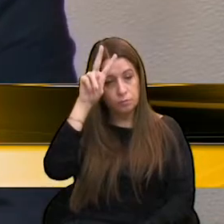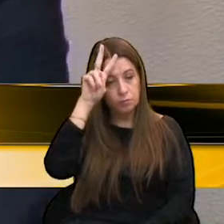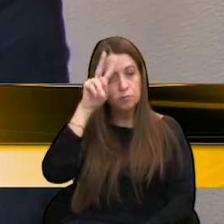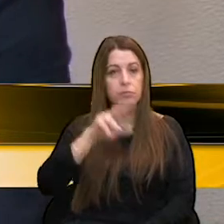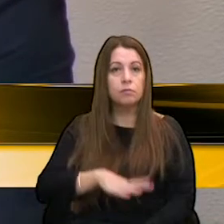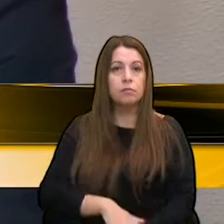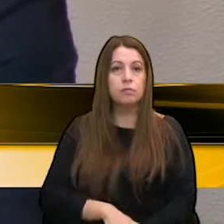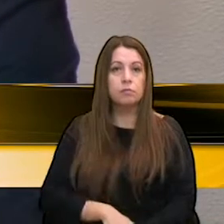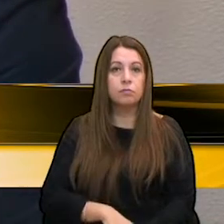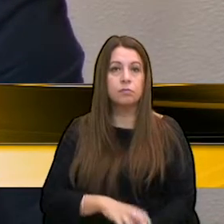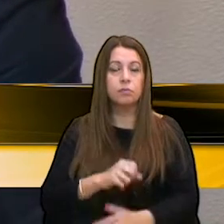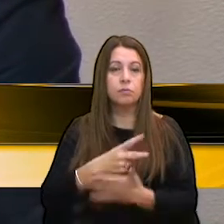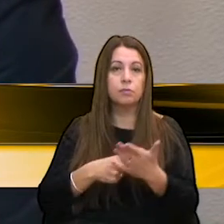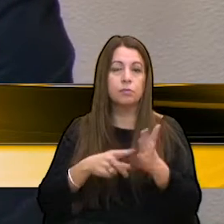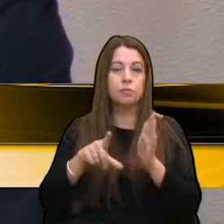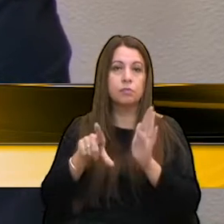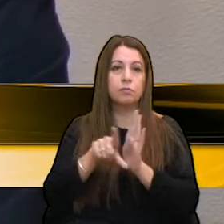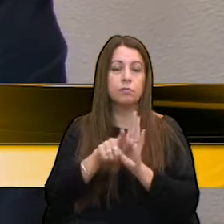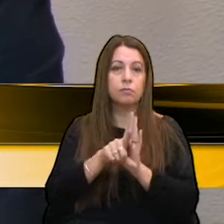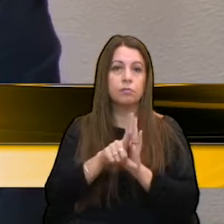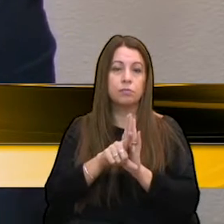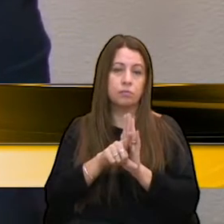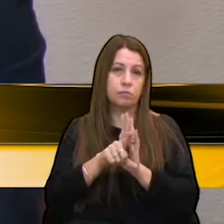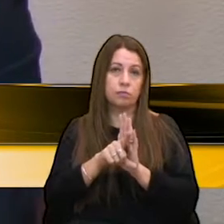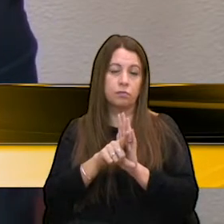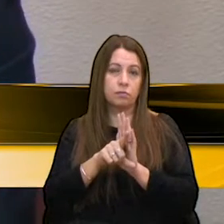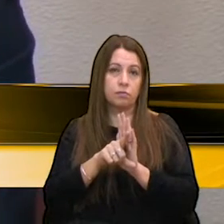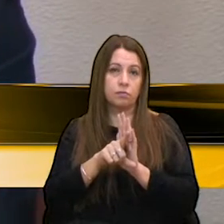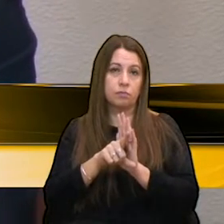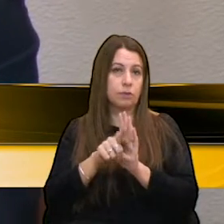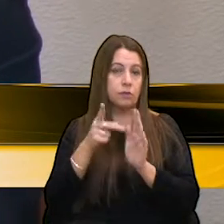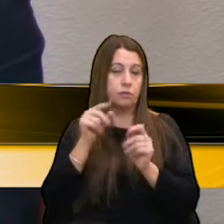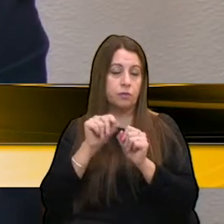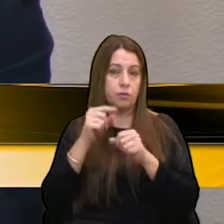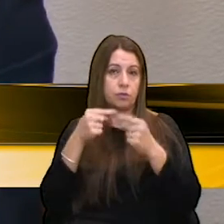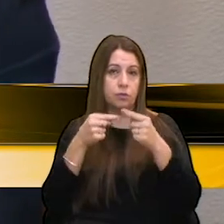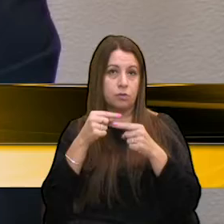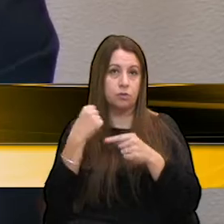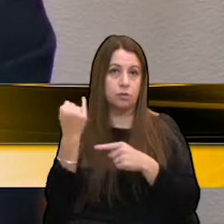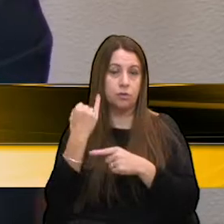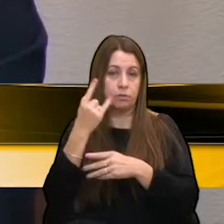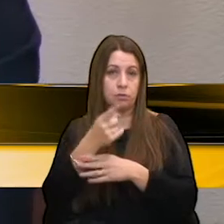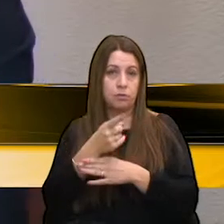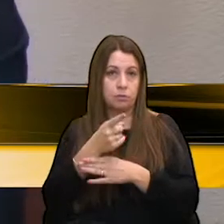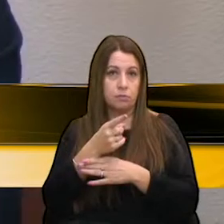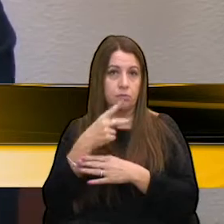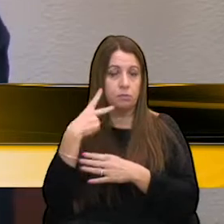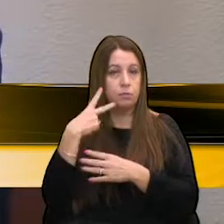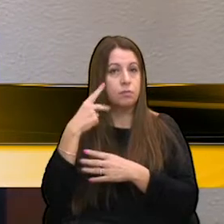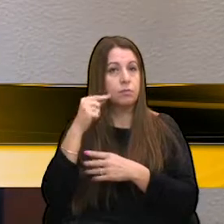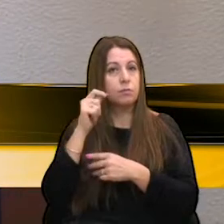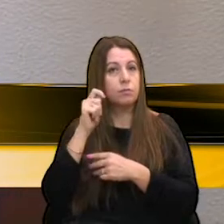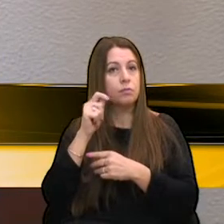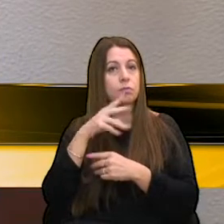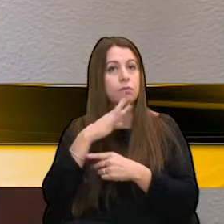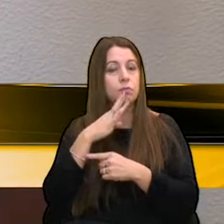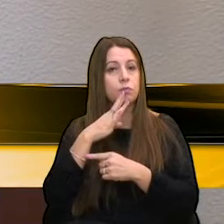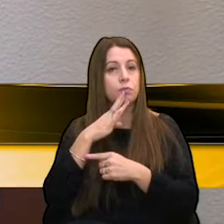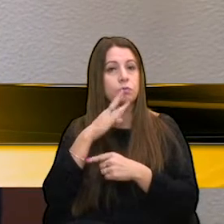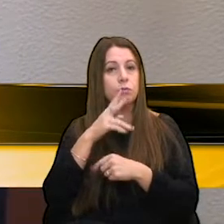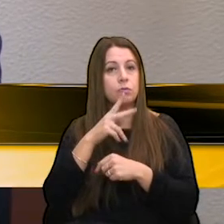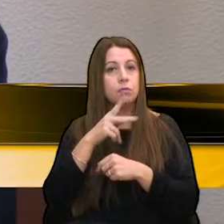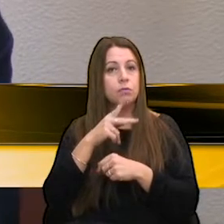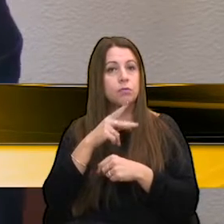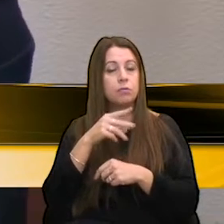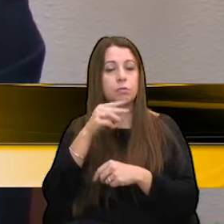Rosa. Um projeto de lei, presidente, me permita, não farei a discussão, mas eu acho que é importante, do vereador conhecido